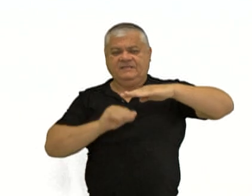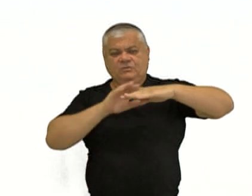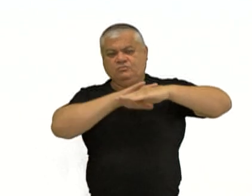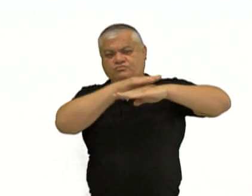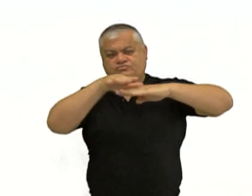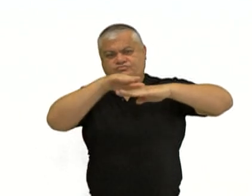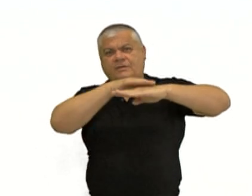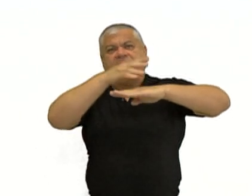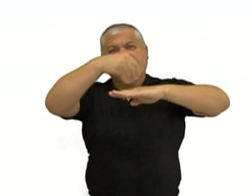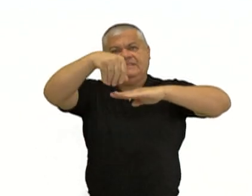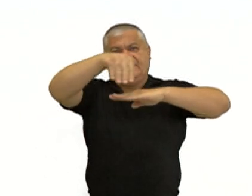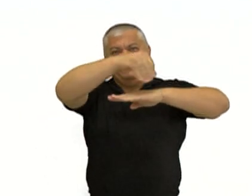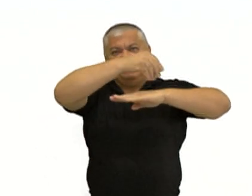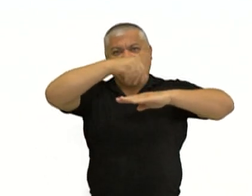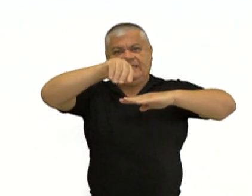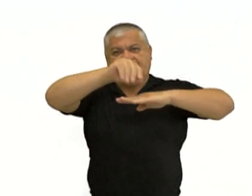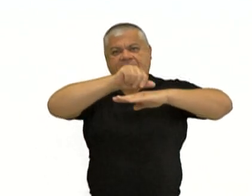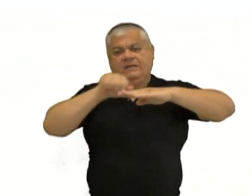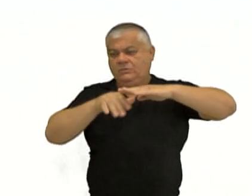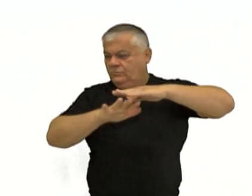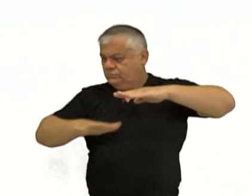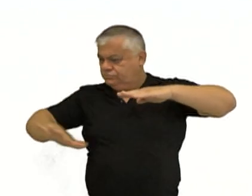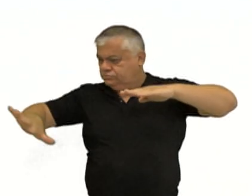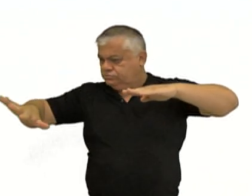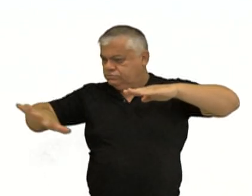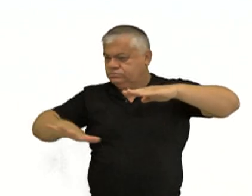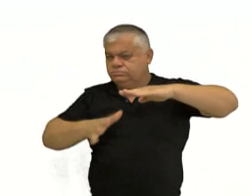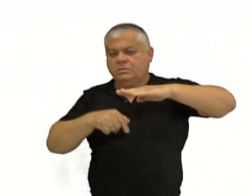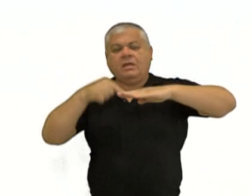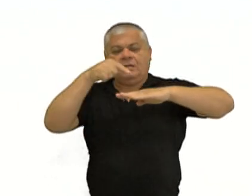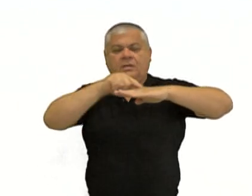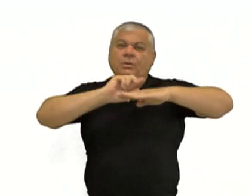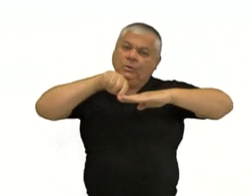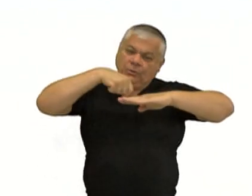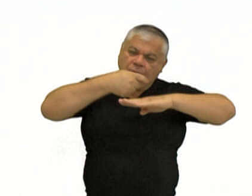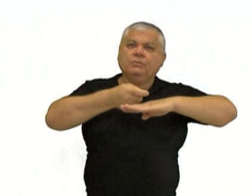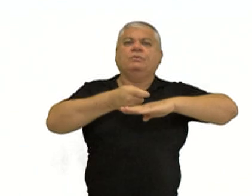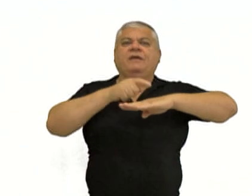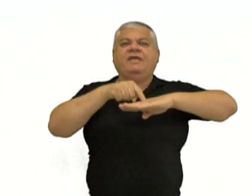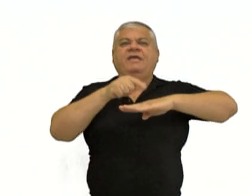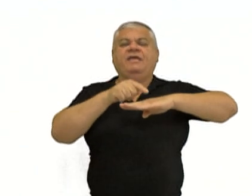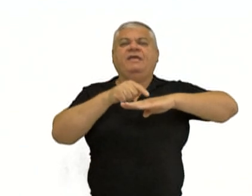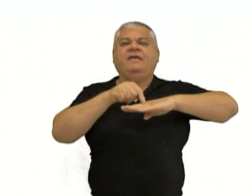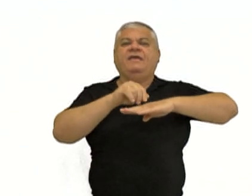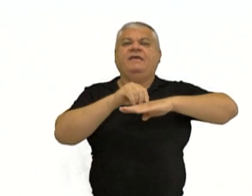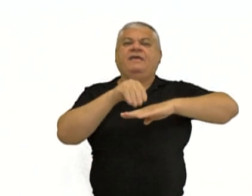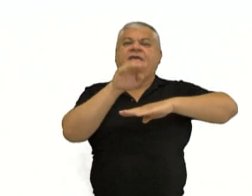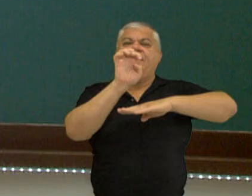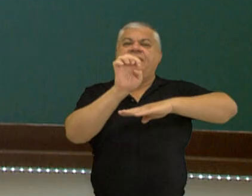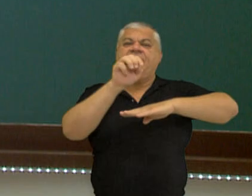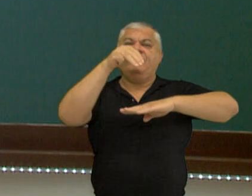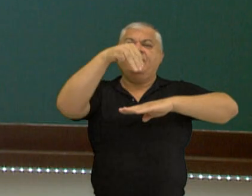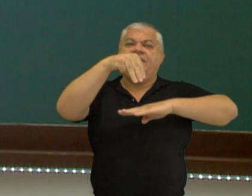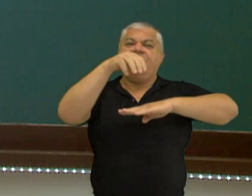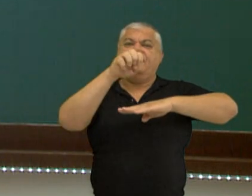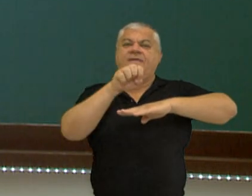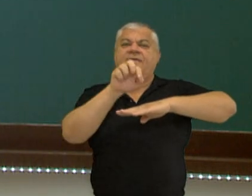não estão cobertas pela água do oceano. Então, essas partes nós chamamos de terras emersas ou